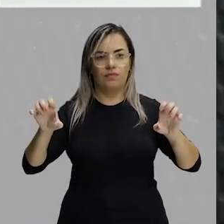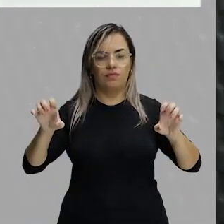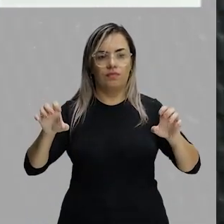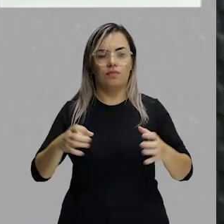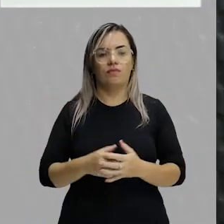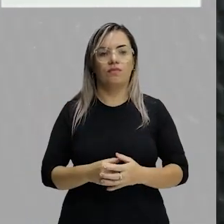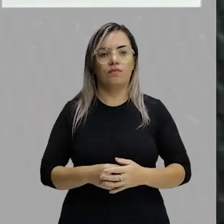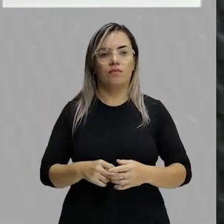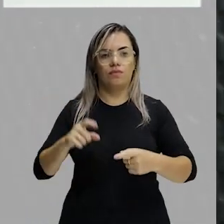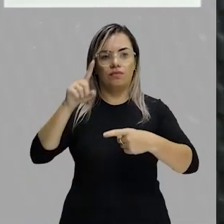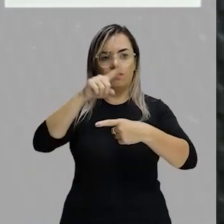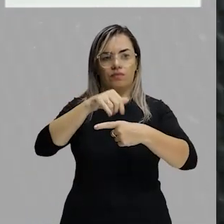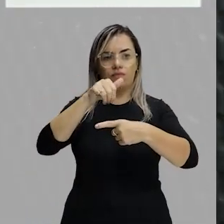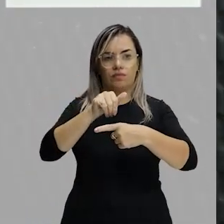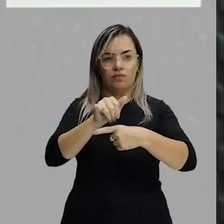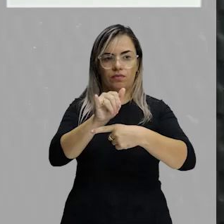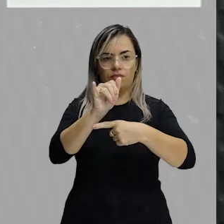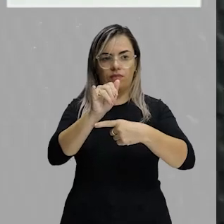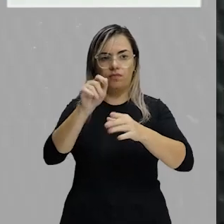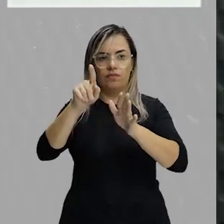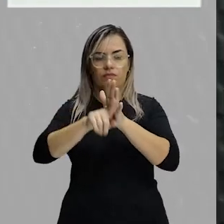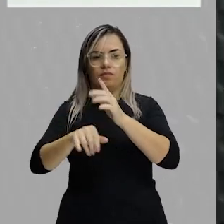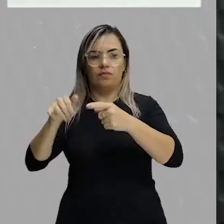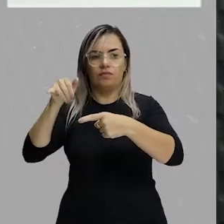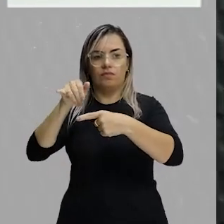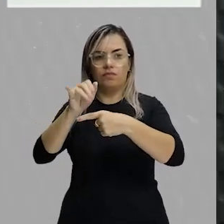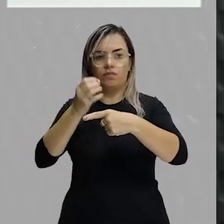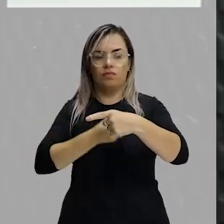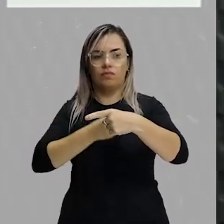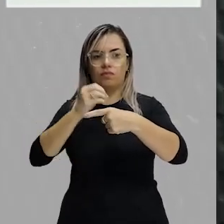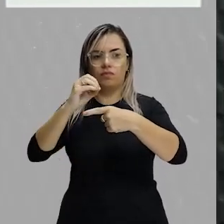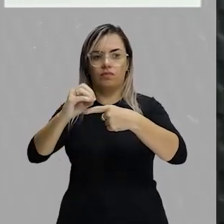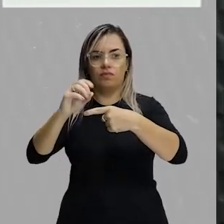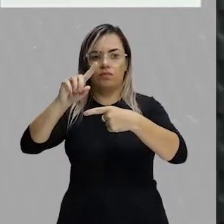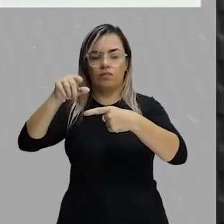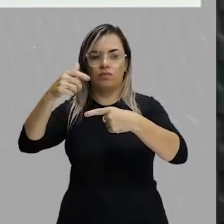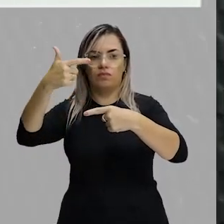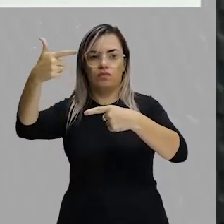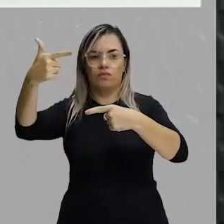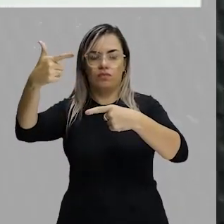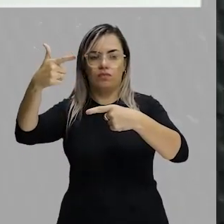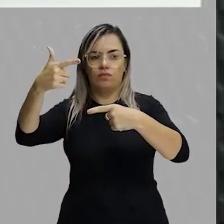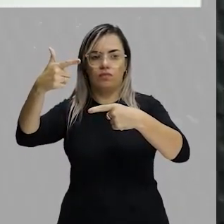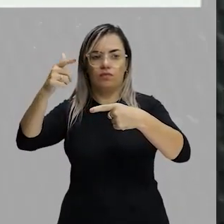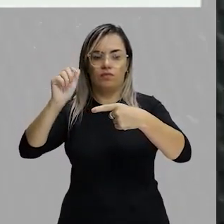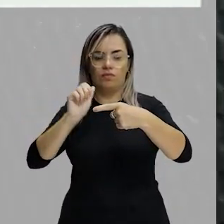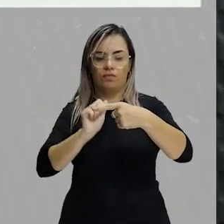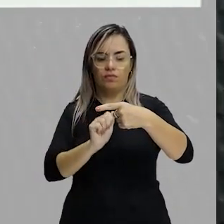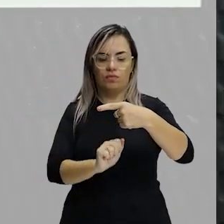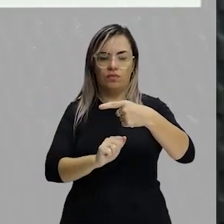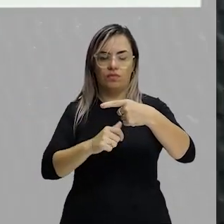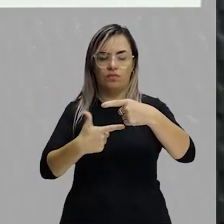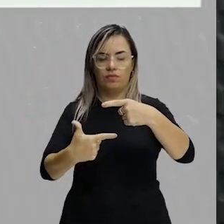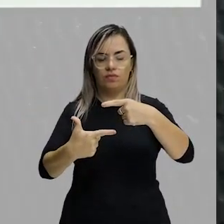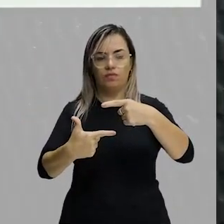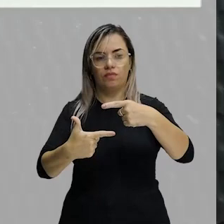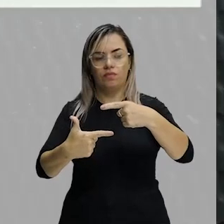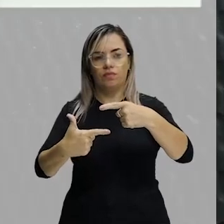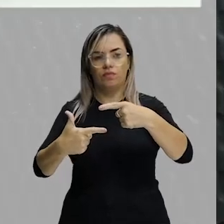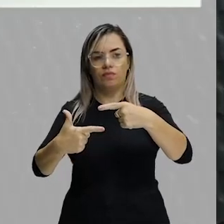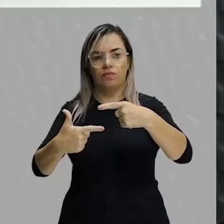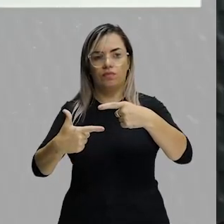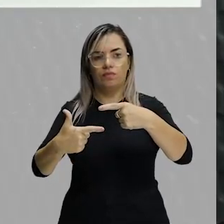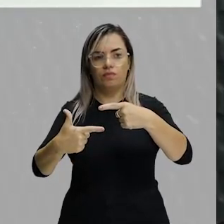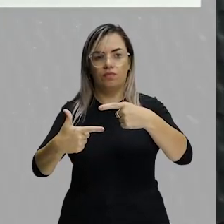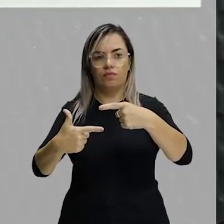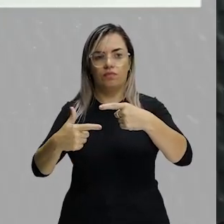é y menos y0 ao quadrado sobre a ao quadrado, não é isso?